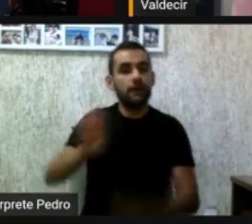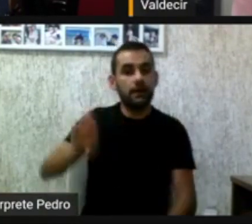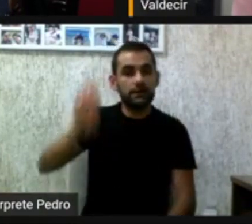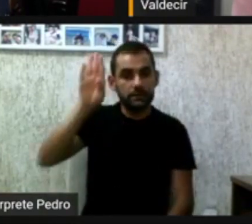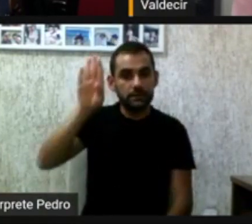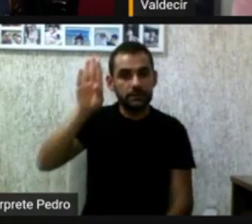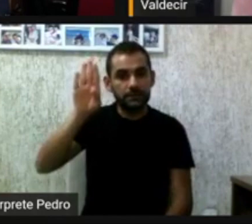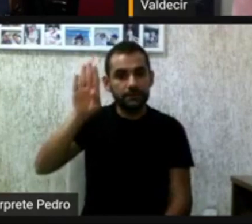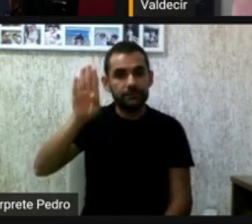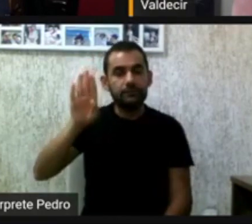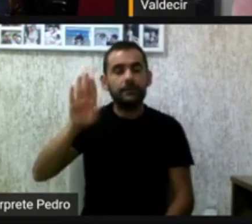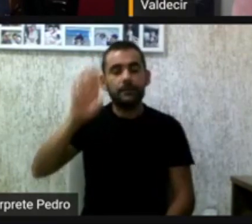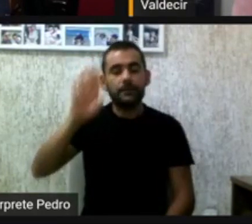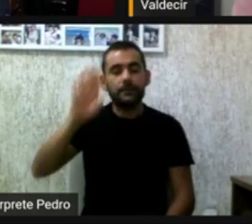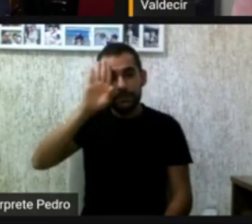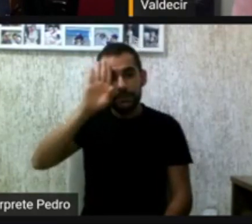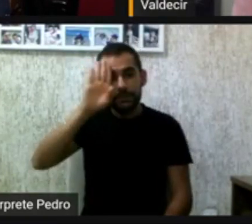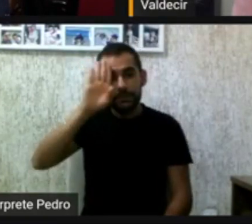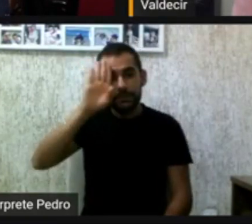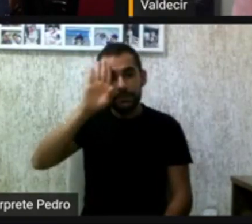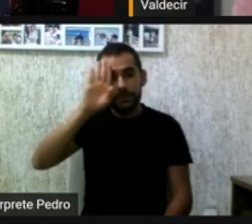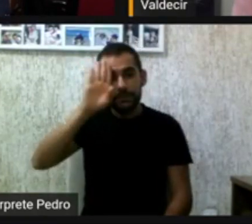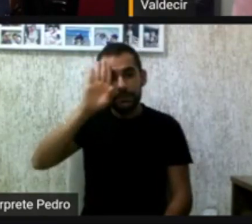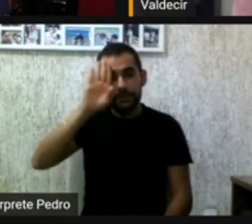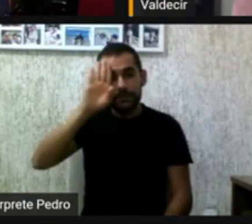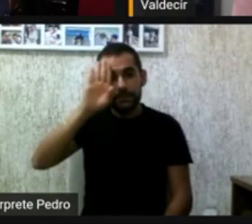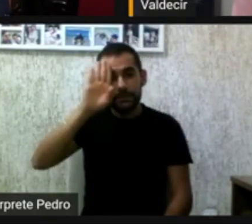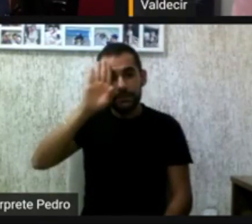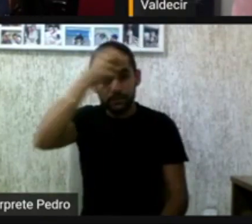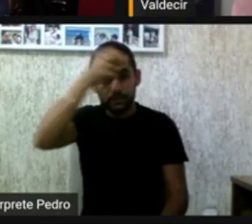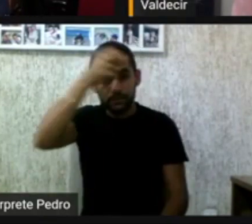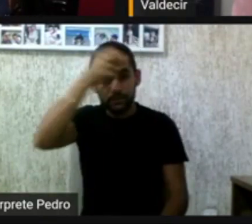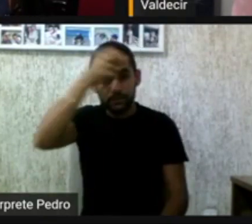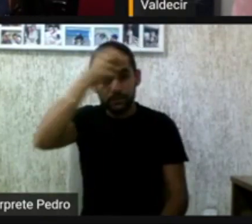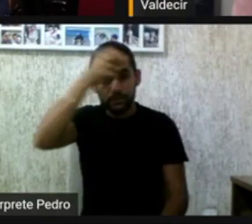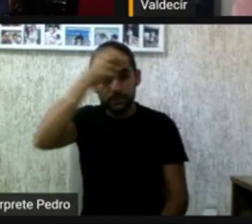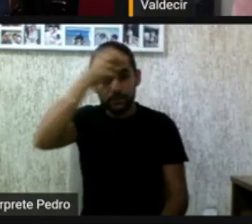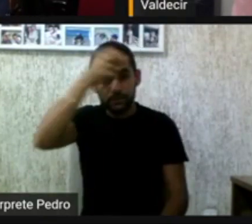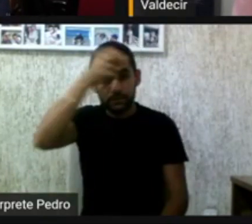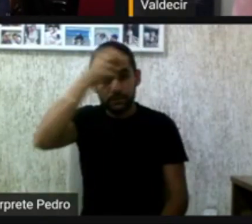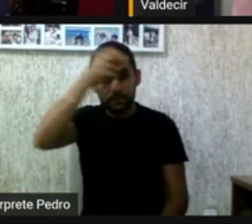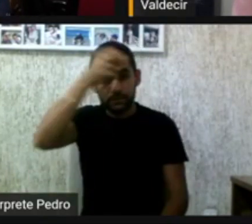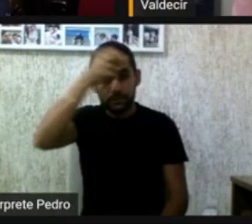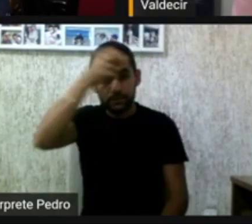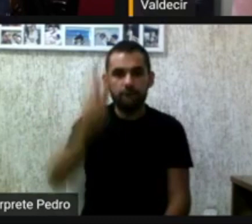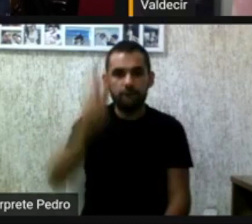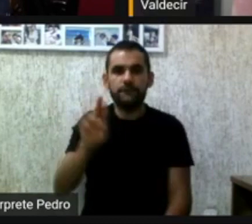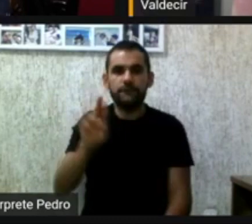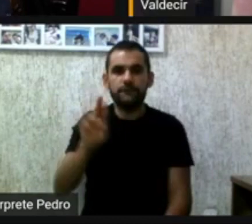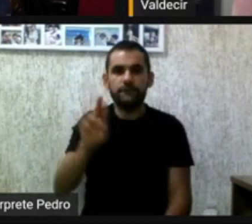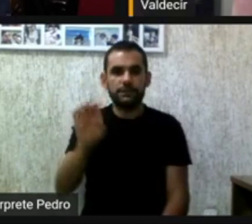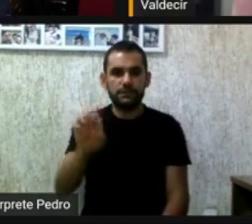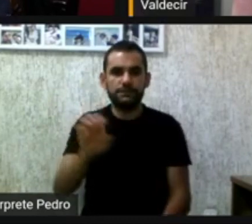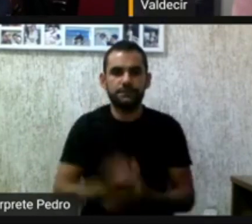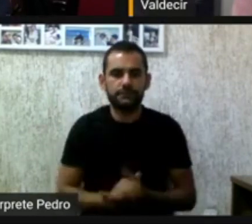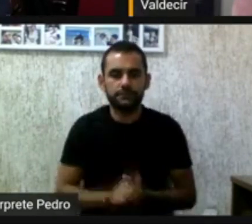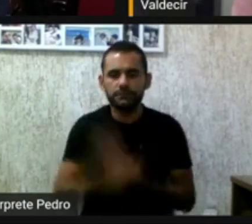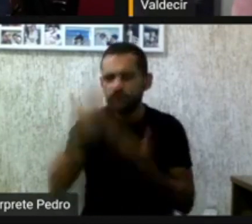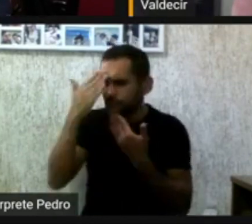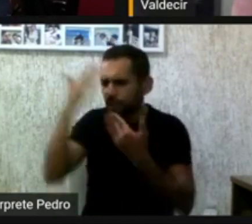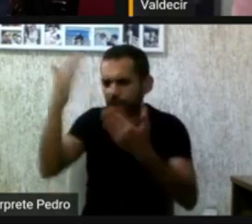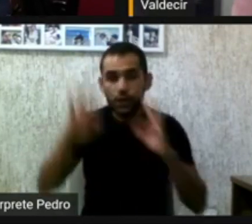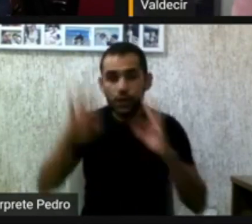cargos executivos daqui da micro-região de São João del Rei e Vertentes. Queremos agradecer a todos os candidatos